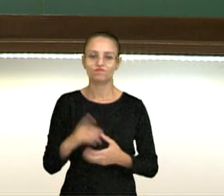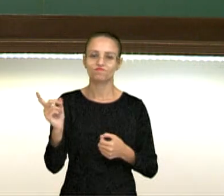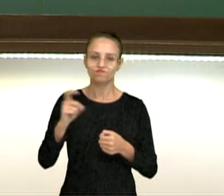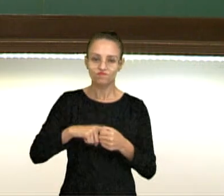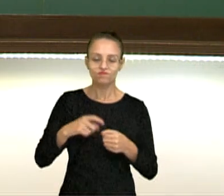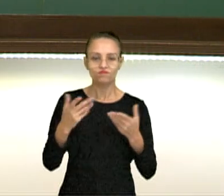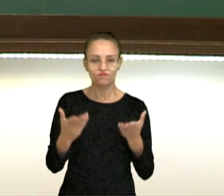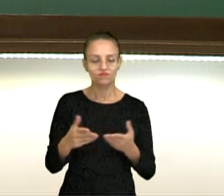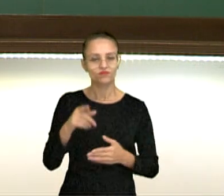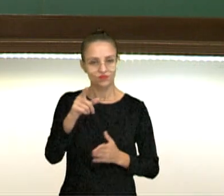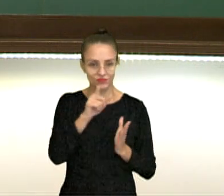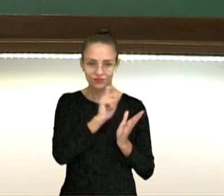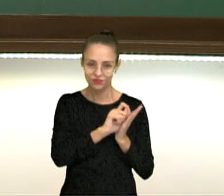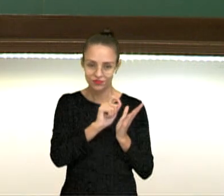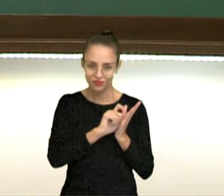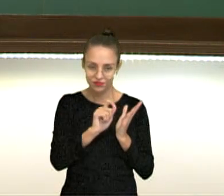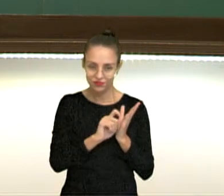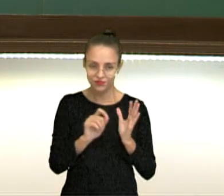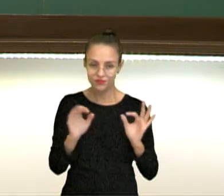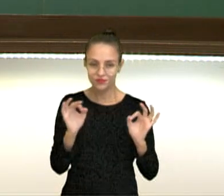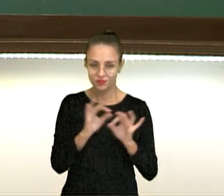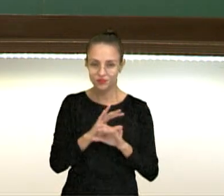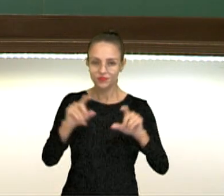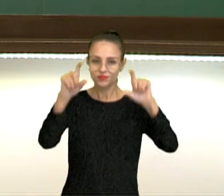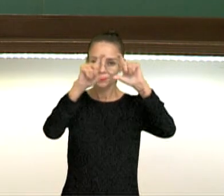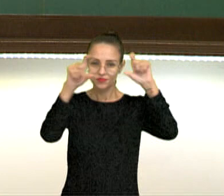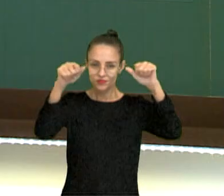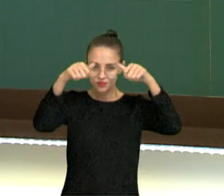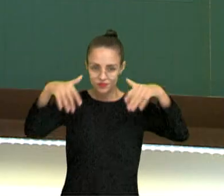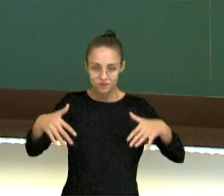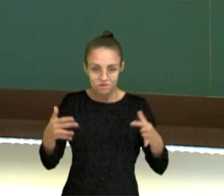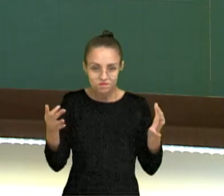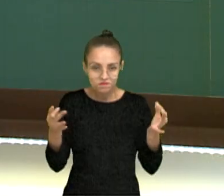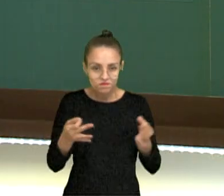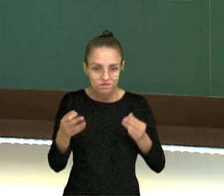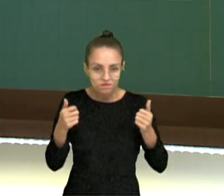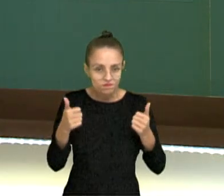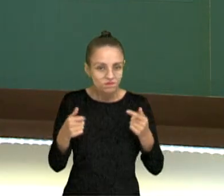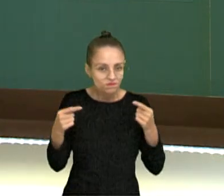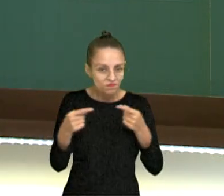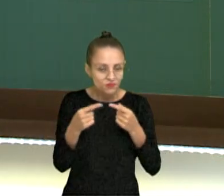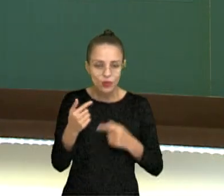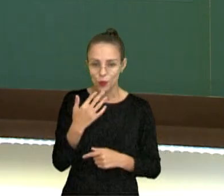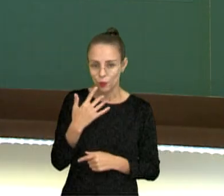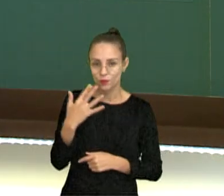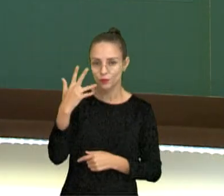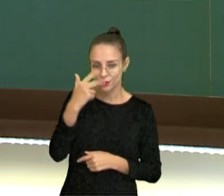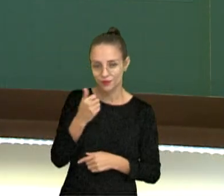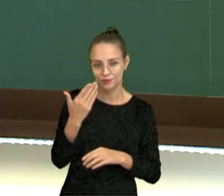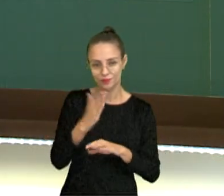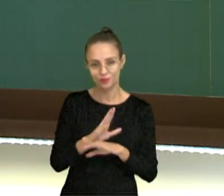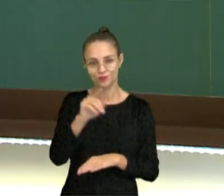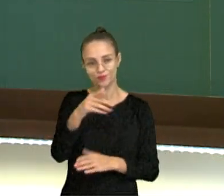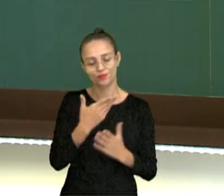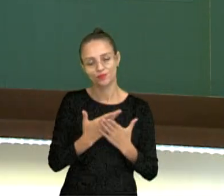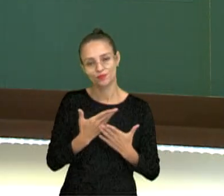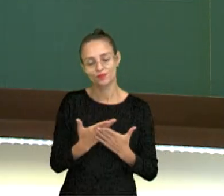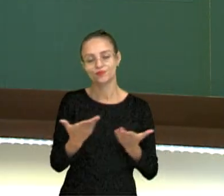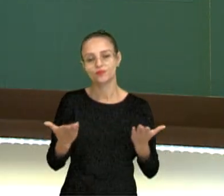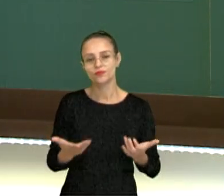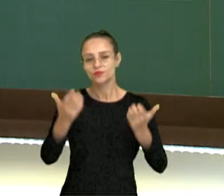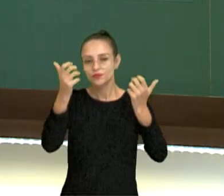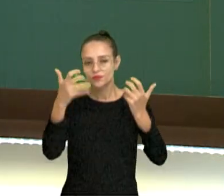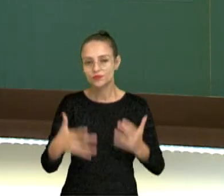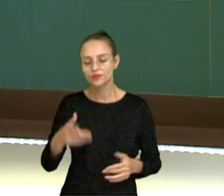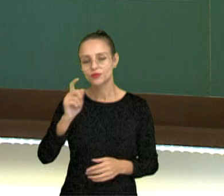Retornamos e você anotou o mapa conceitual no seu caderno, bem caprichado, bem colorido para ajudar nos seus estudos? Então nós estamos